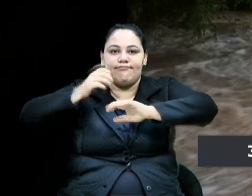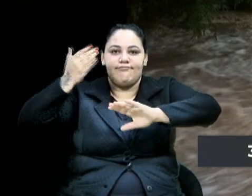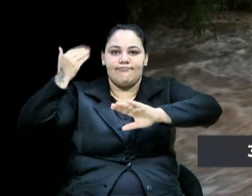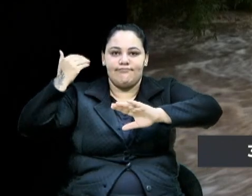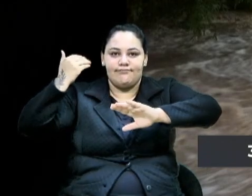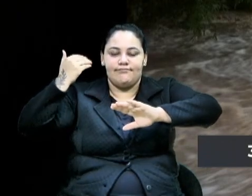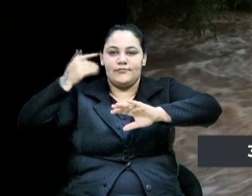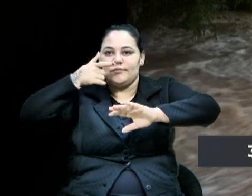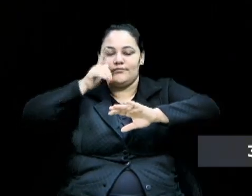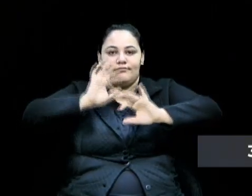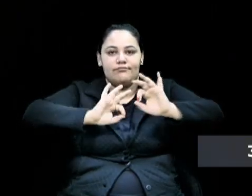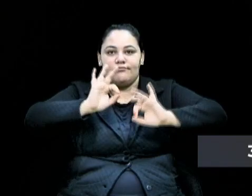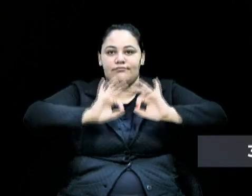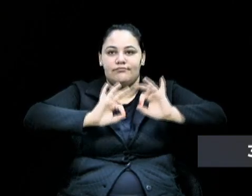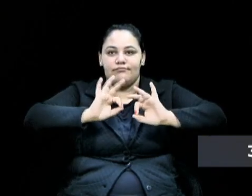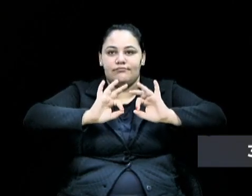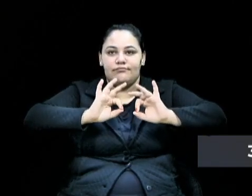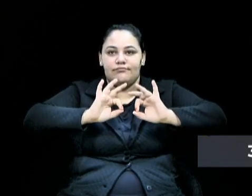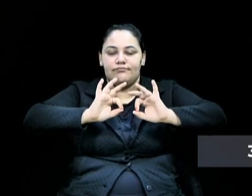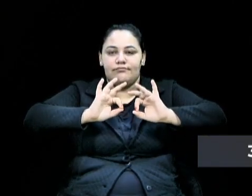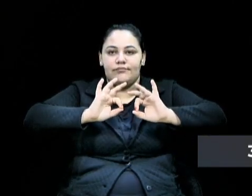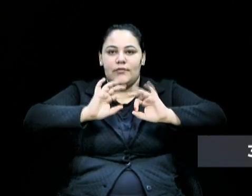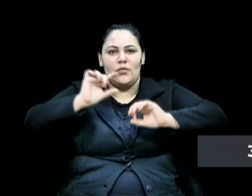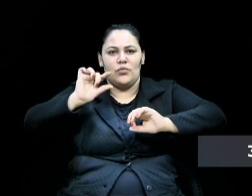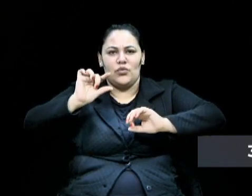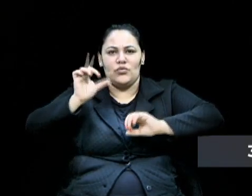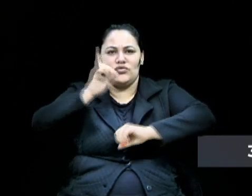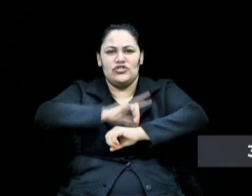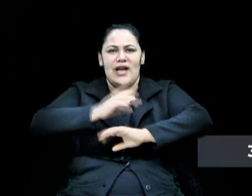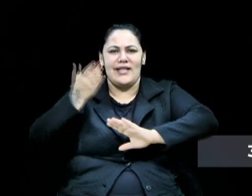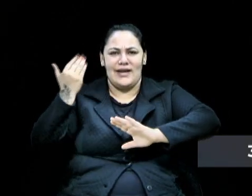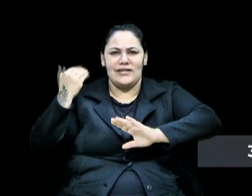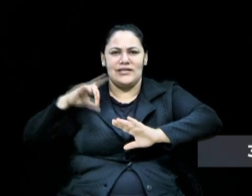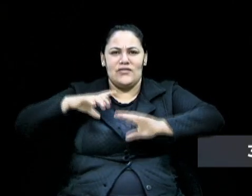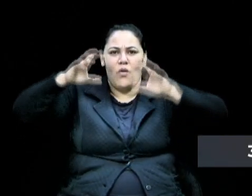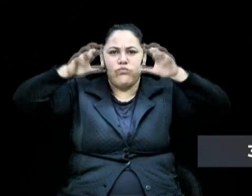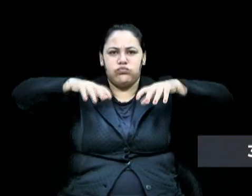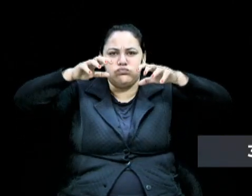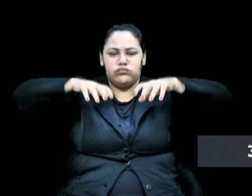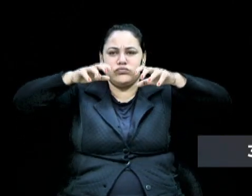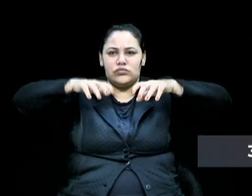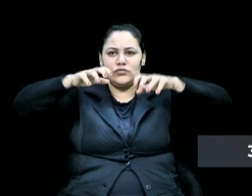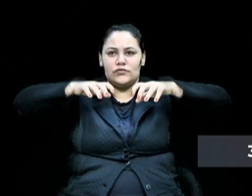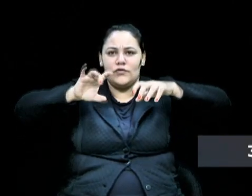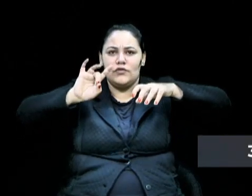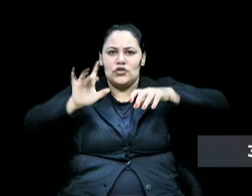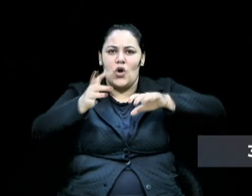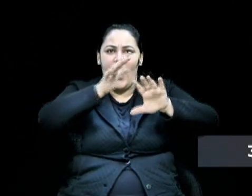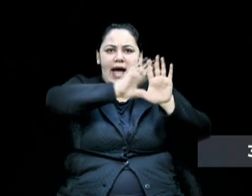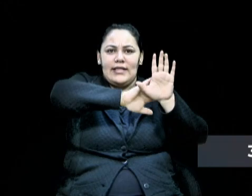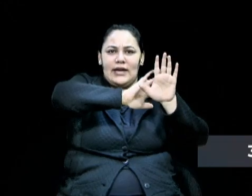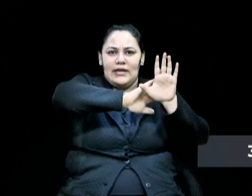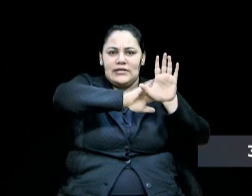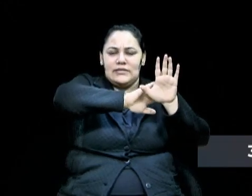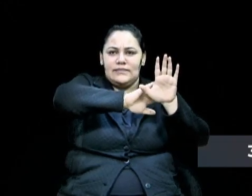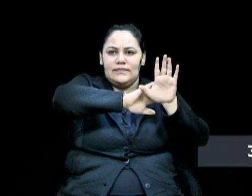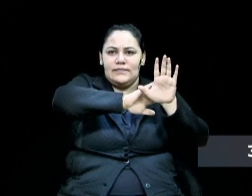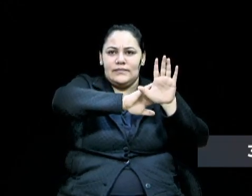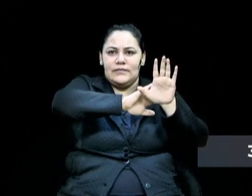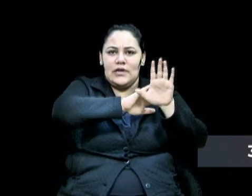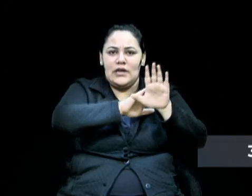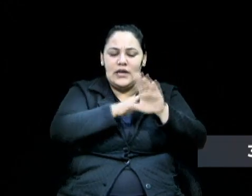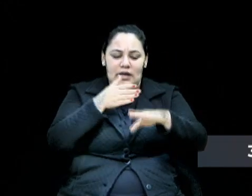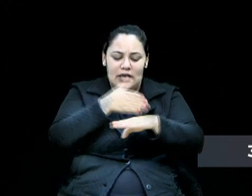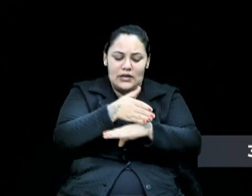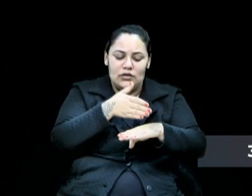chuva ali atrás, há poucos dias atrás, ele só transbordou nos fundos lá do lado da Cotegala e entrou nas garagens da